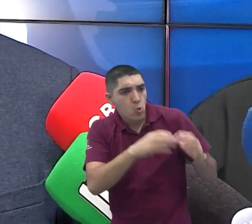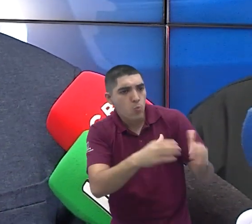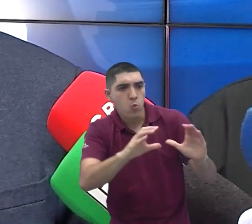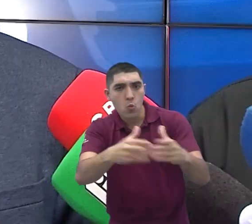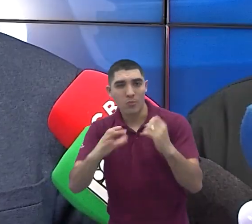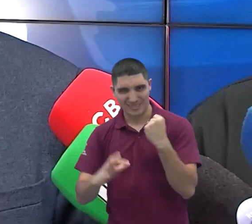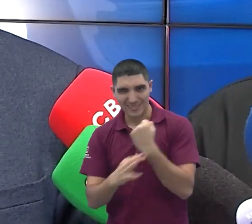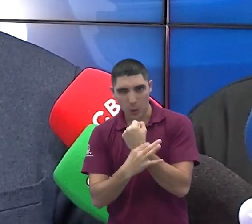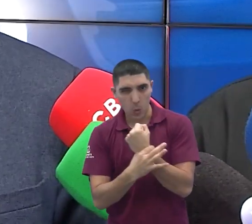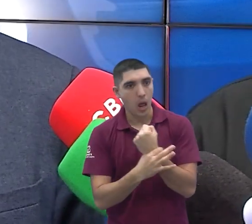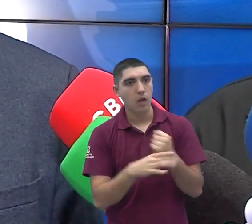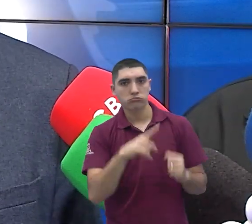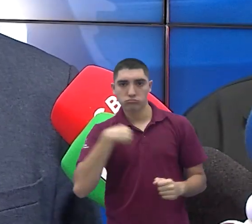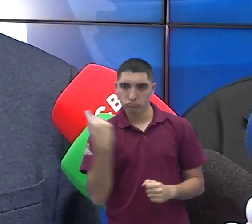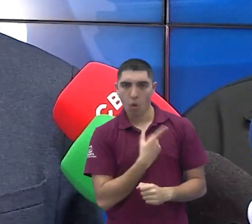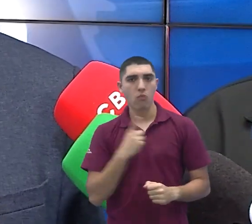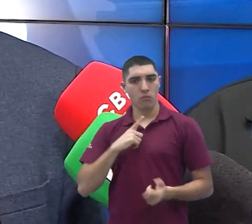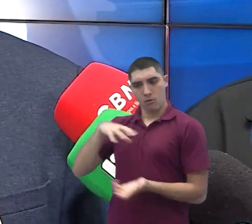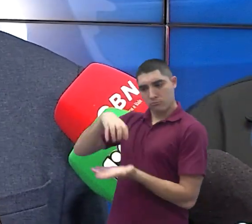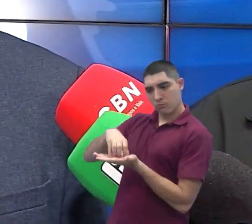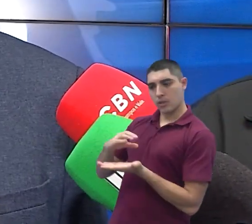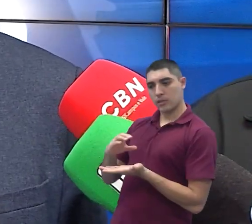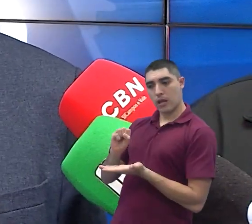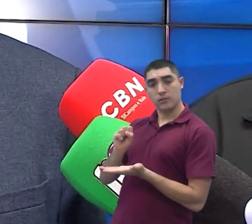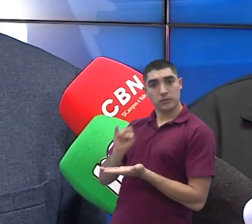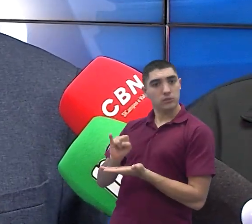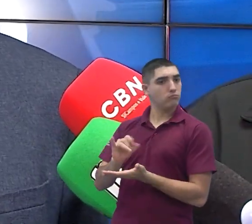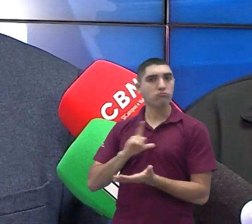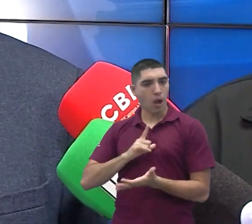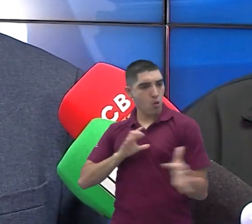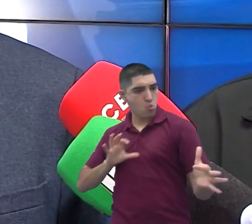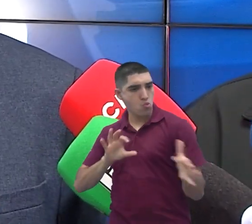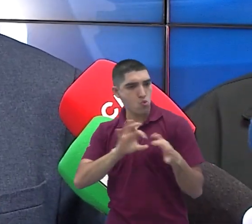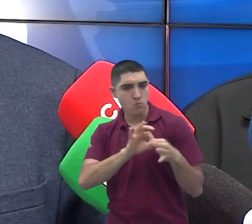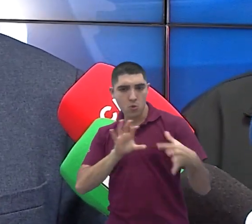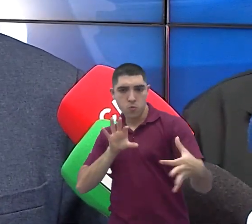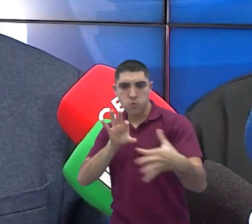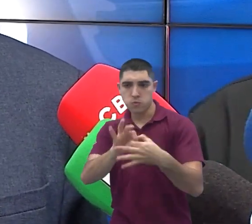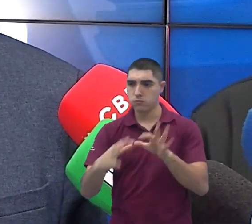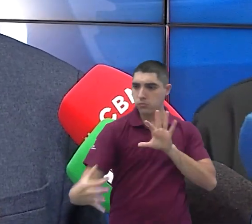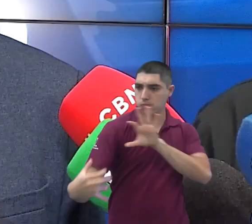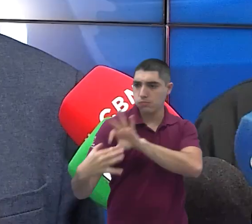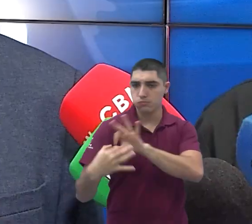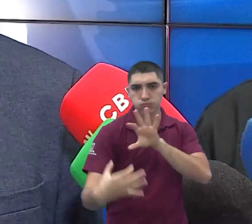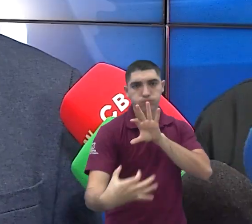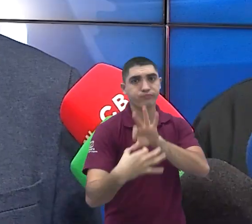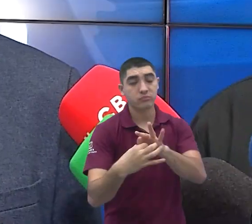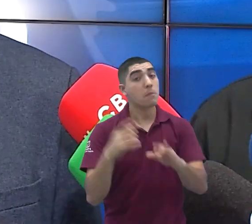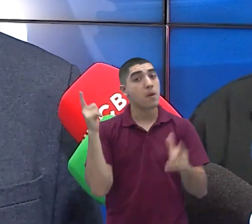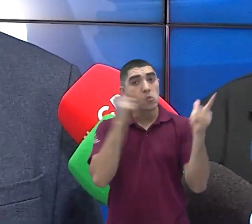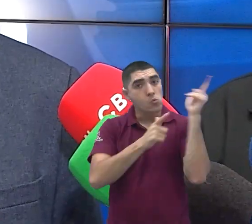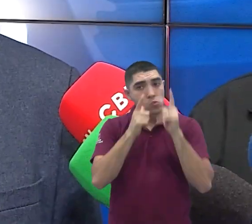com o CSI, cada força de segurança hoje conta com a mini central também, onde ele já tem as informações daquilo que está acontecendo na